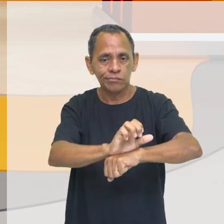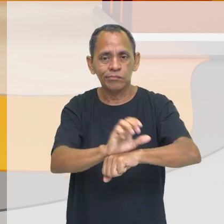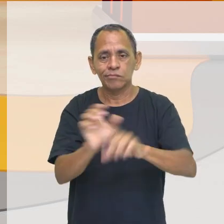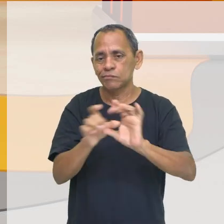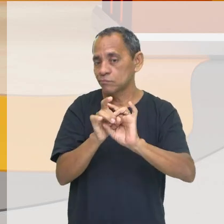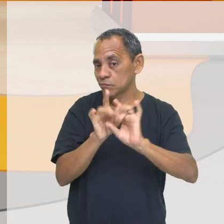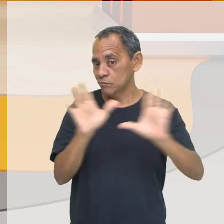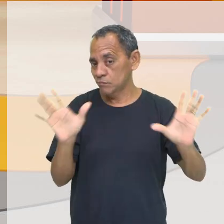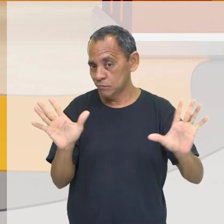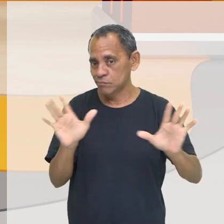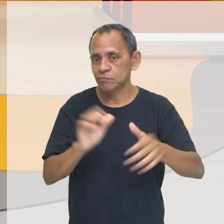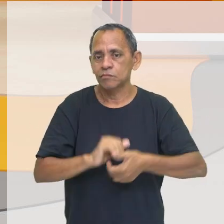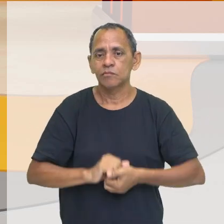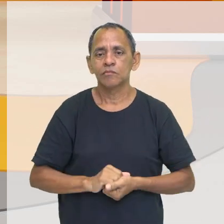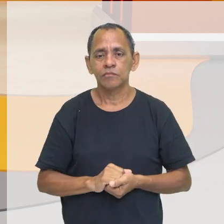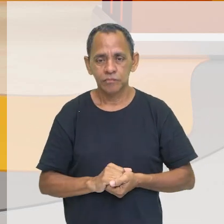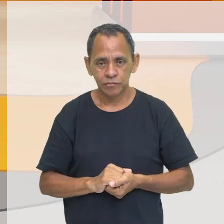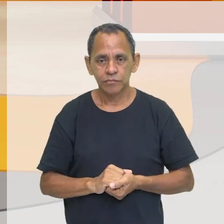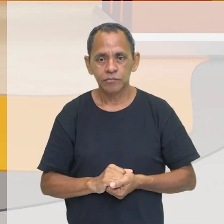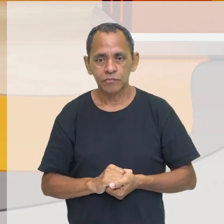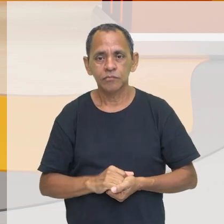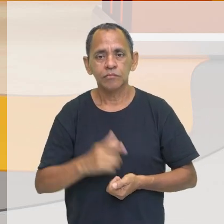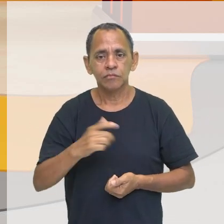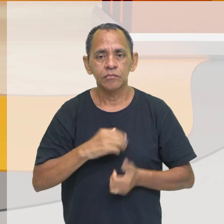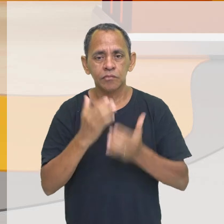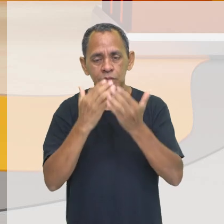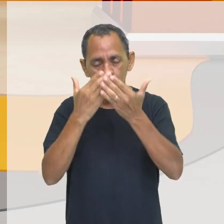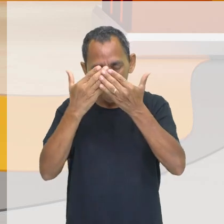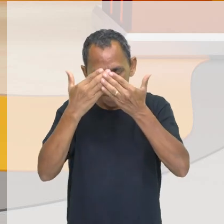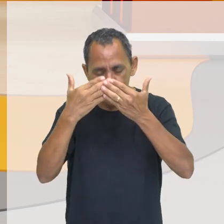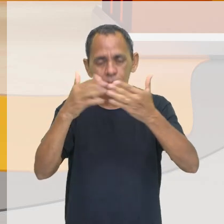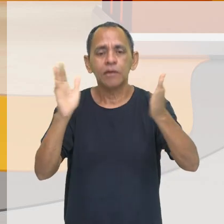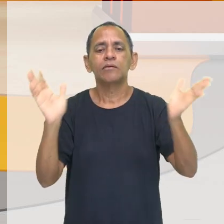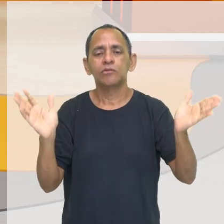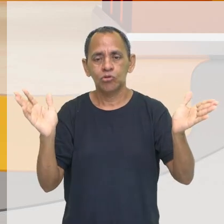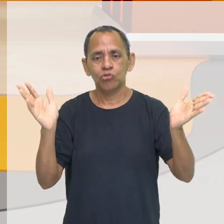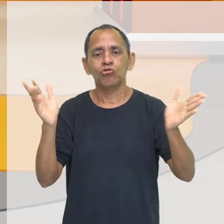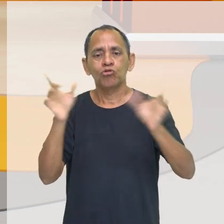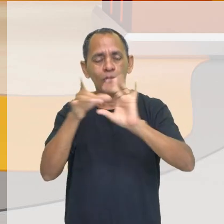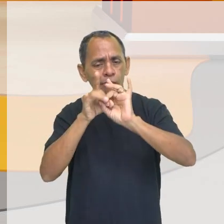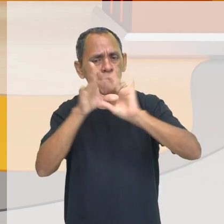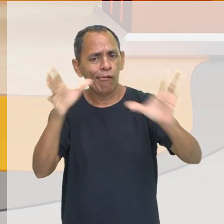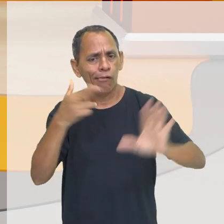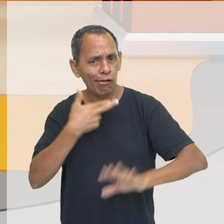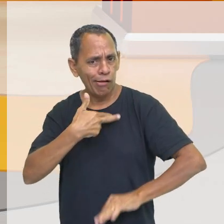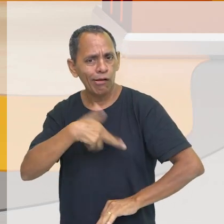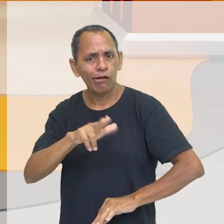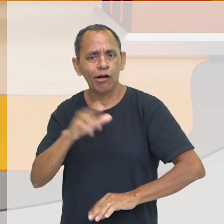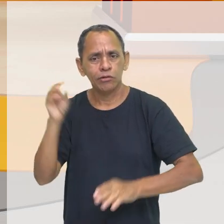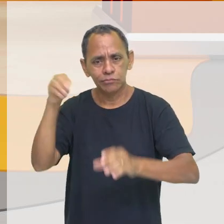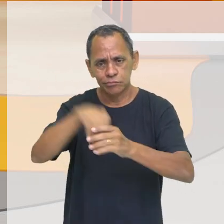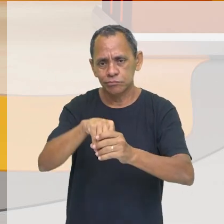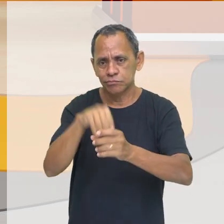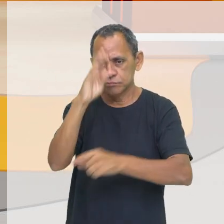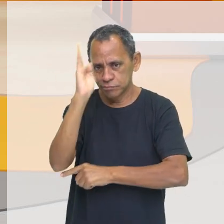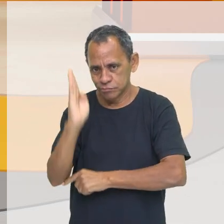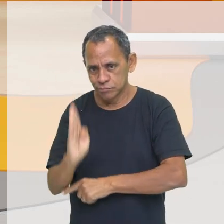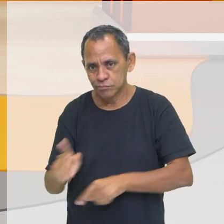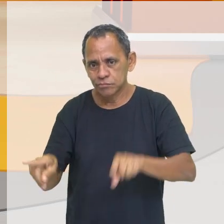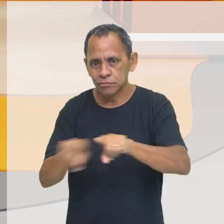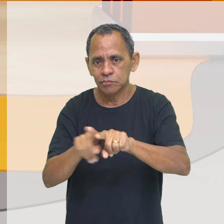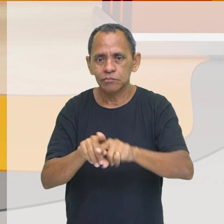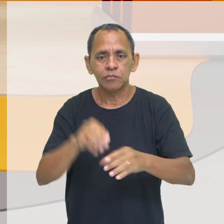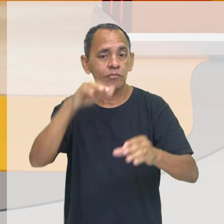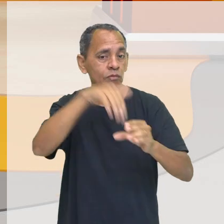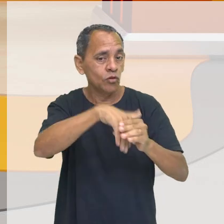ser laico, em que abre precedentes para a liberdade religiosa dentro do território brasileiro.